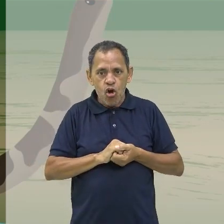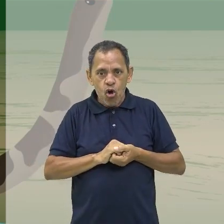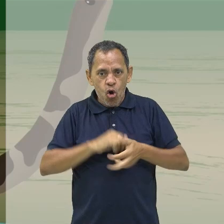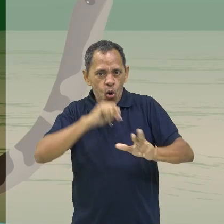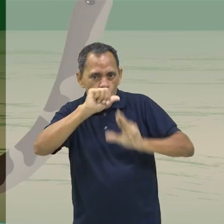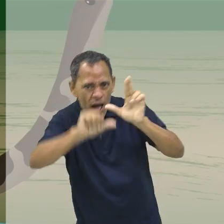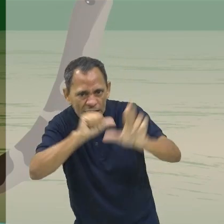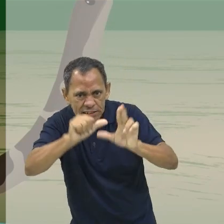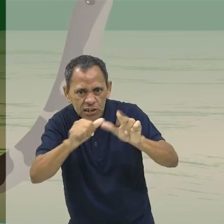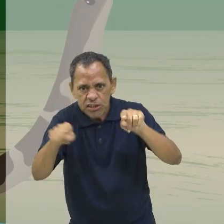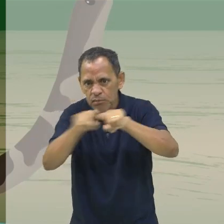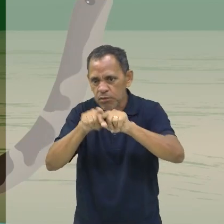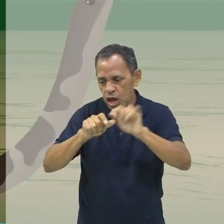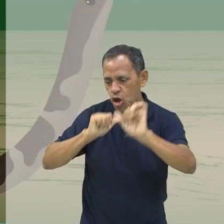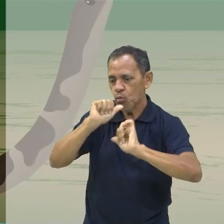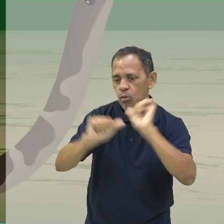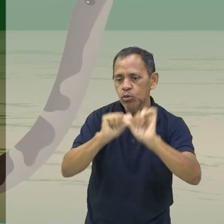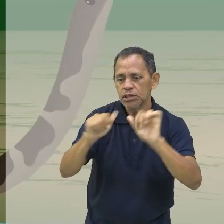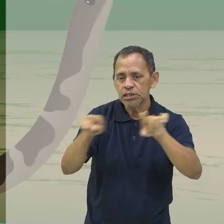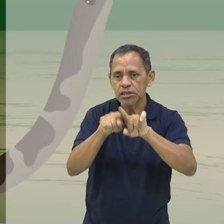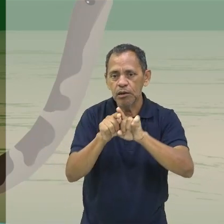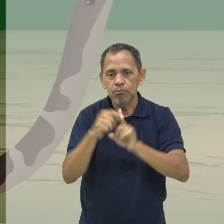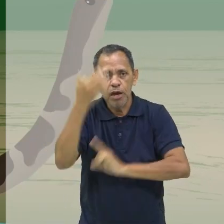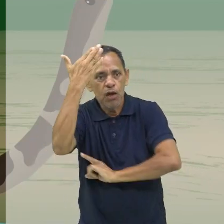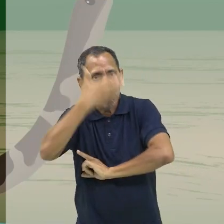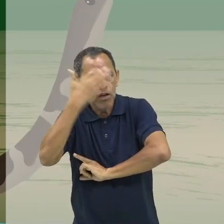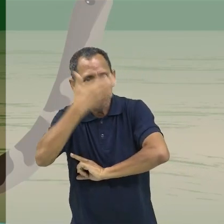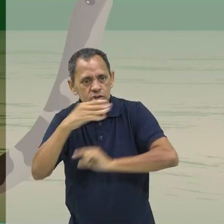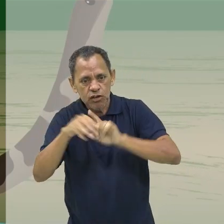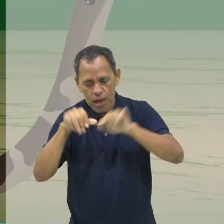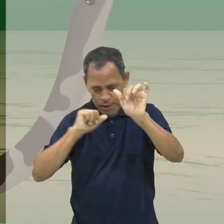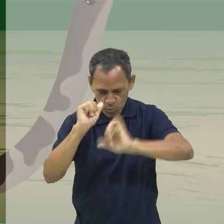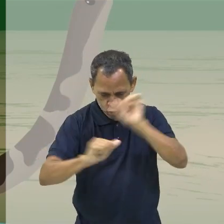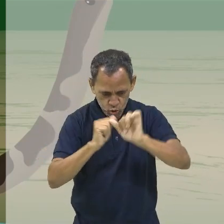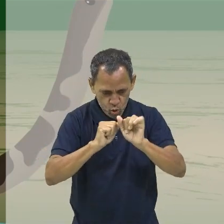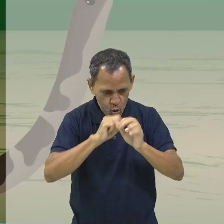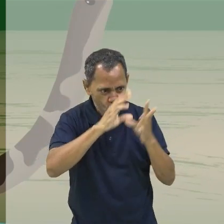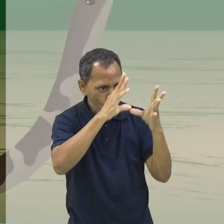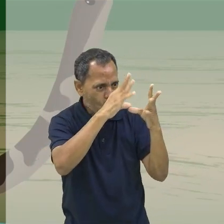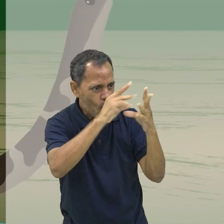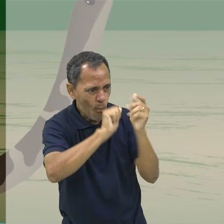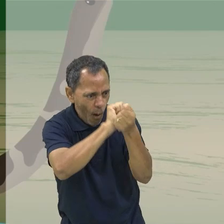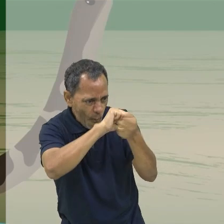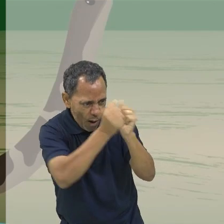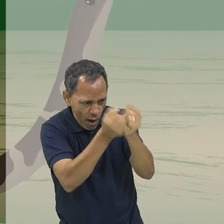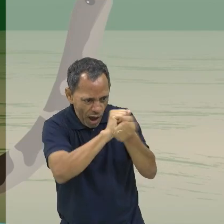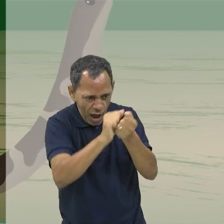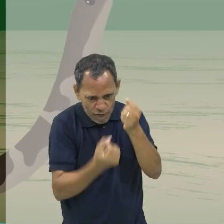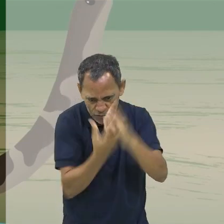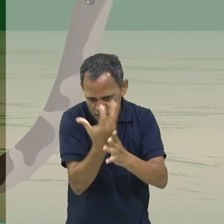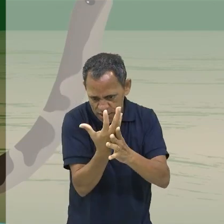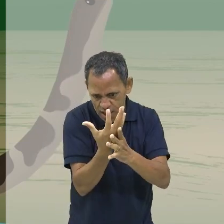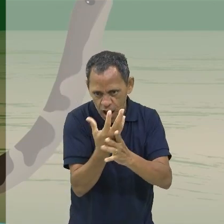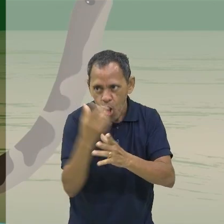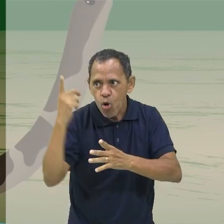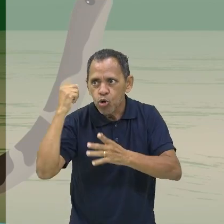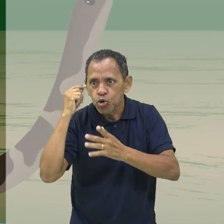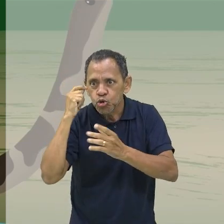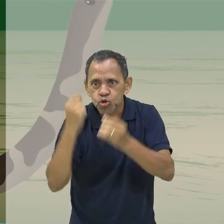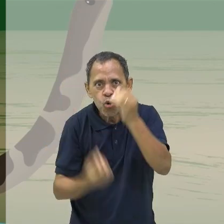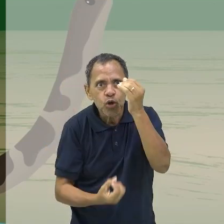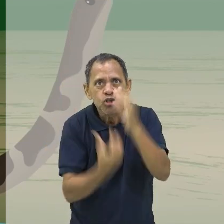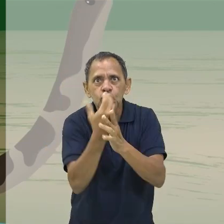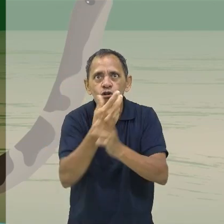invisível que transformou o barro em vida, o som em forma, a